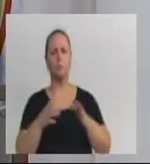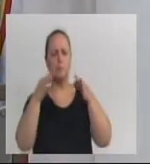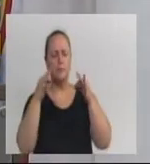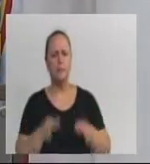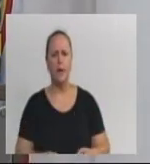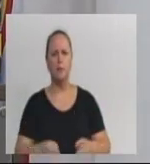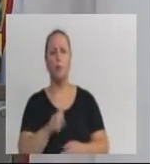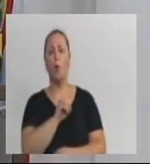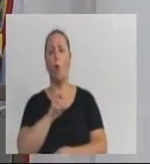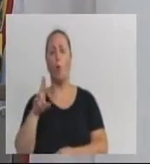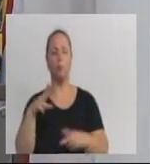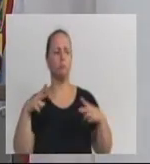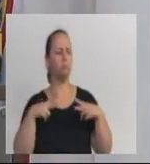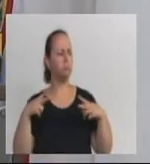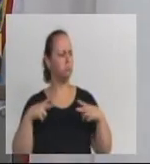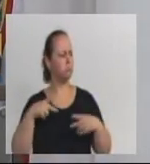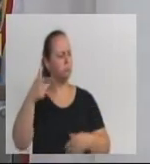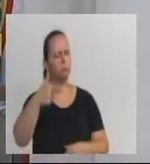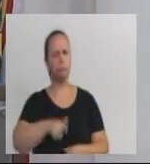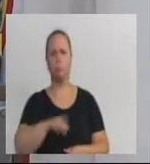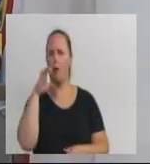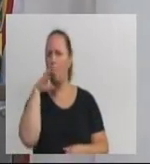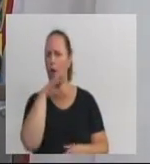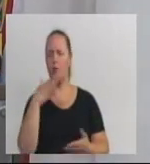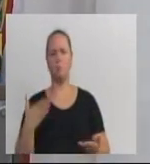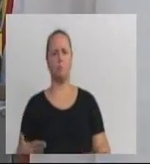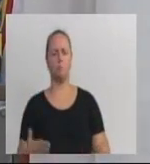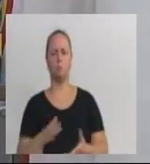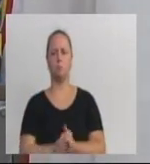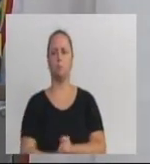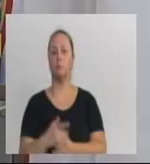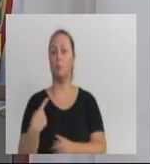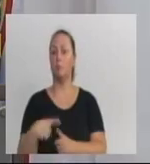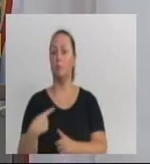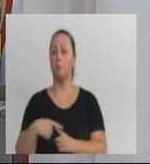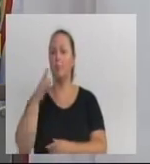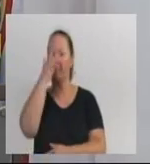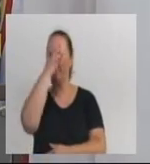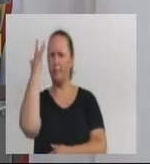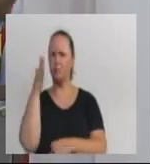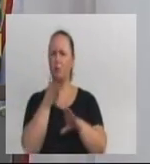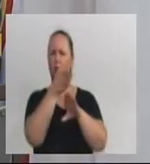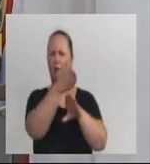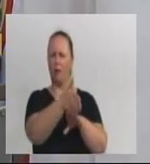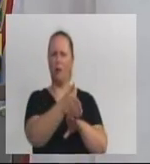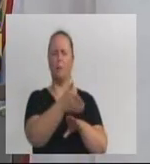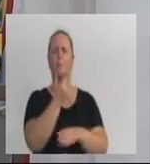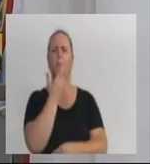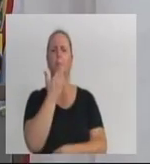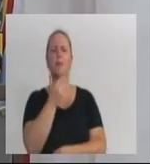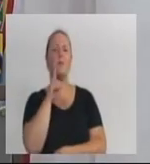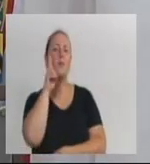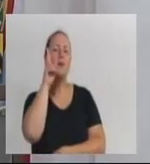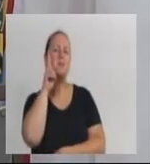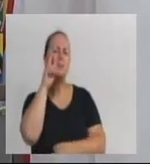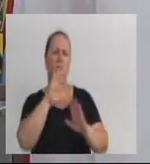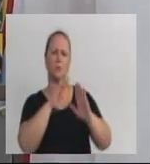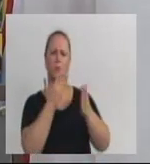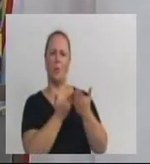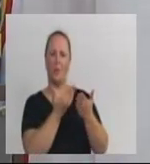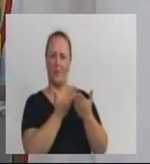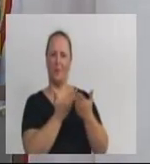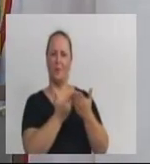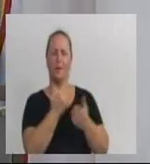Porque uma pessoa muito ligada a mim foi lá pedir um histórico escolar, pagou R$41 pela cópia, por